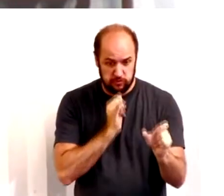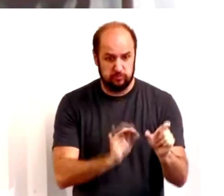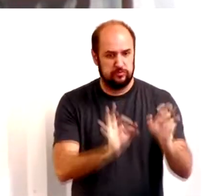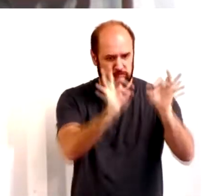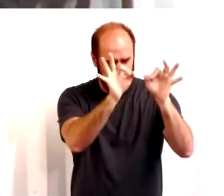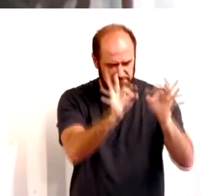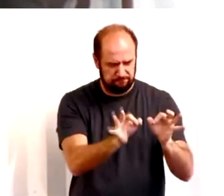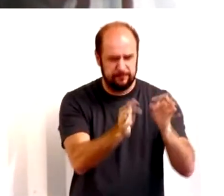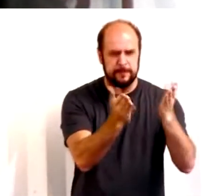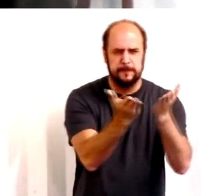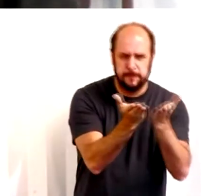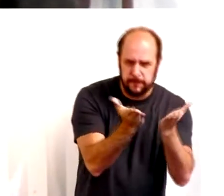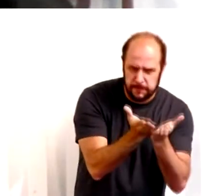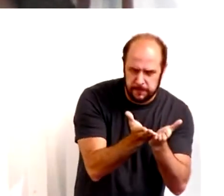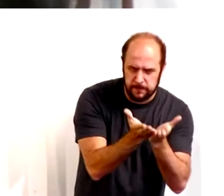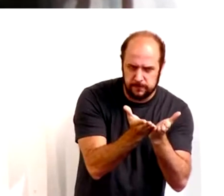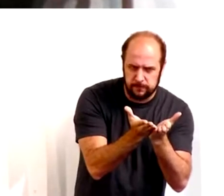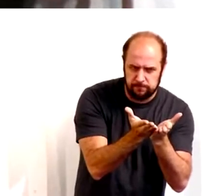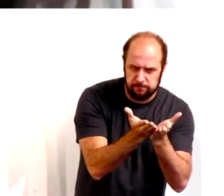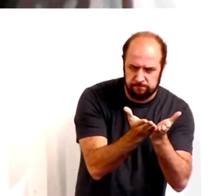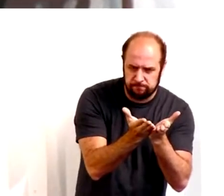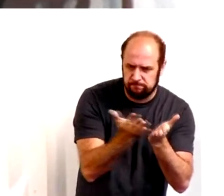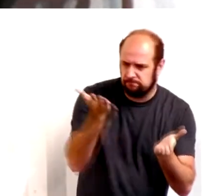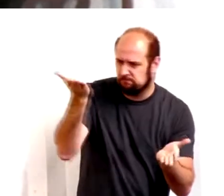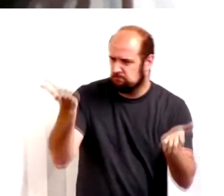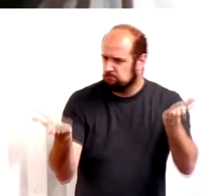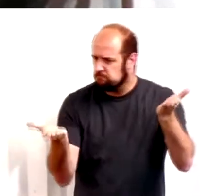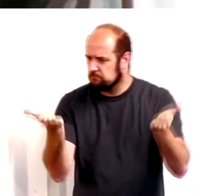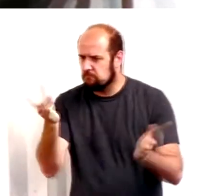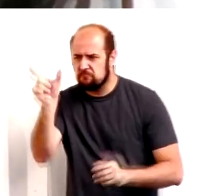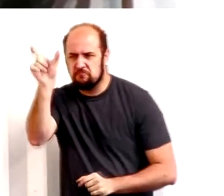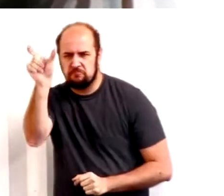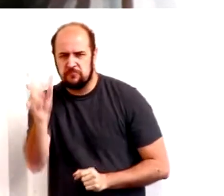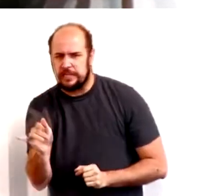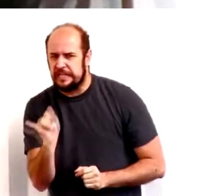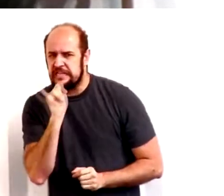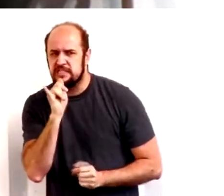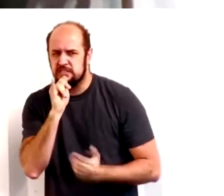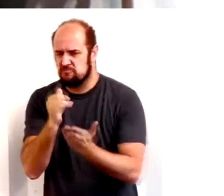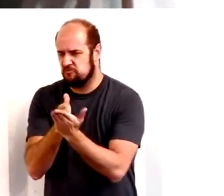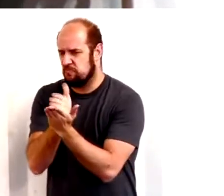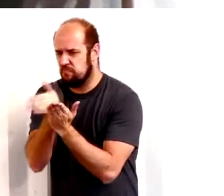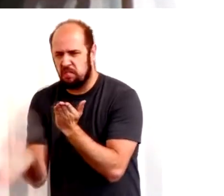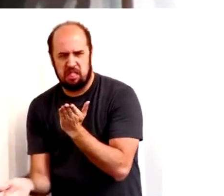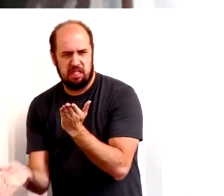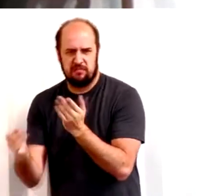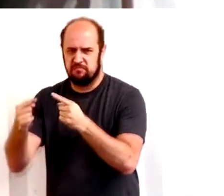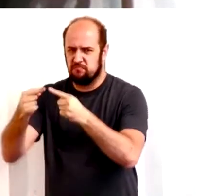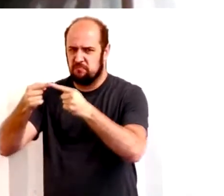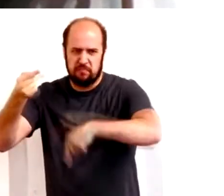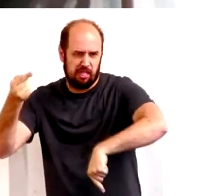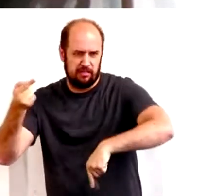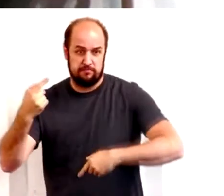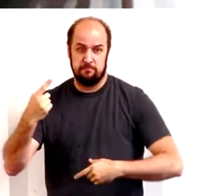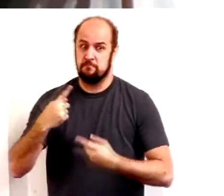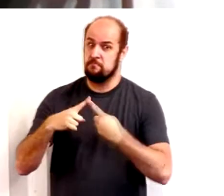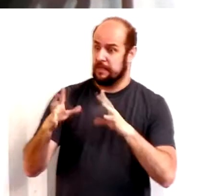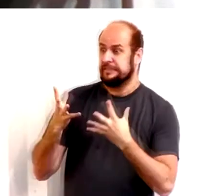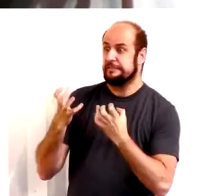modelos cristãos, e do outro lado, modelos que não são ideais, mas são modelos que nós